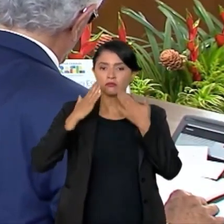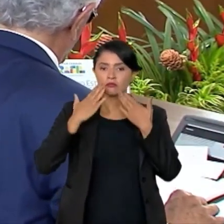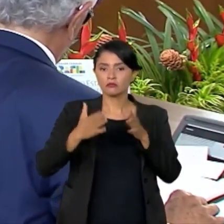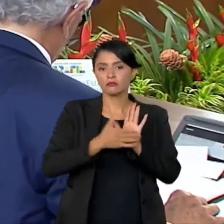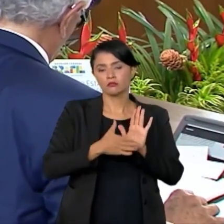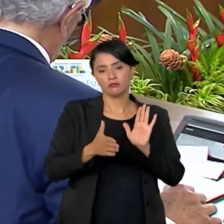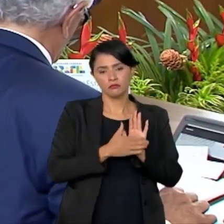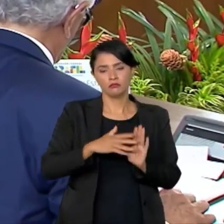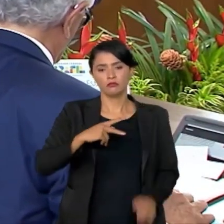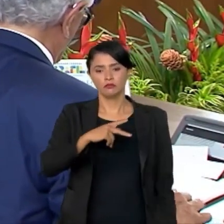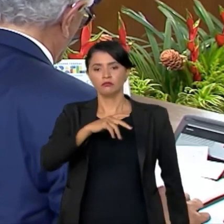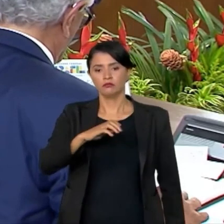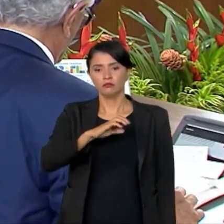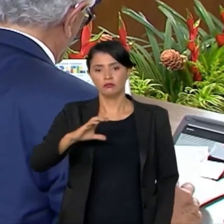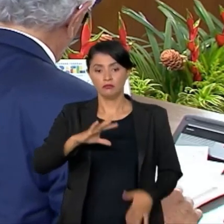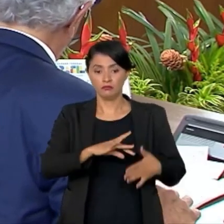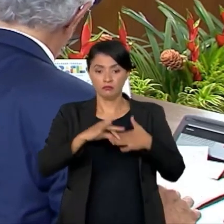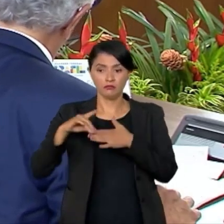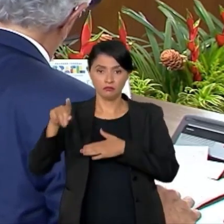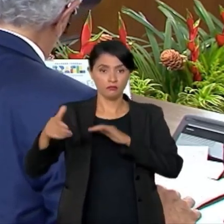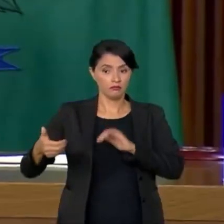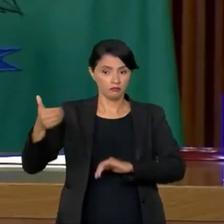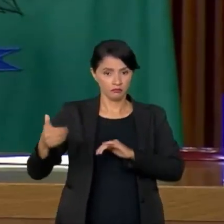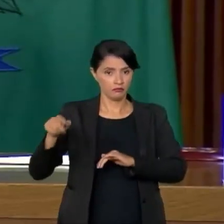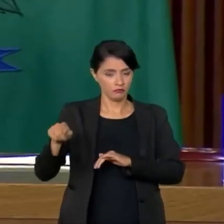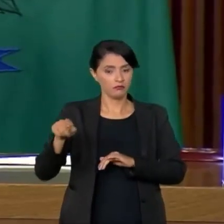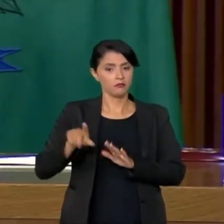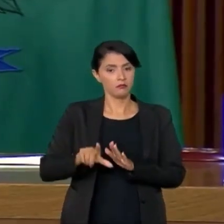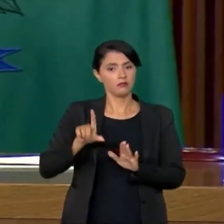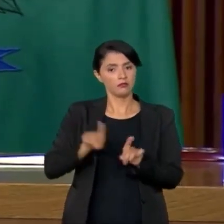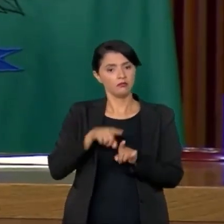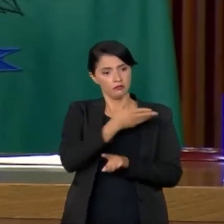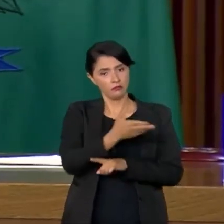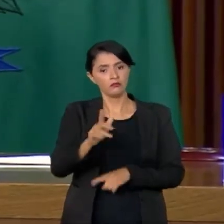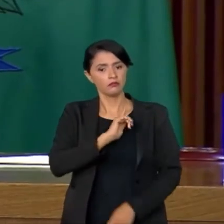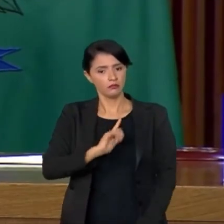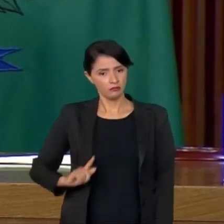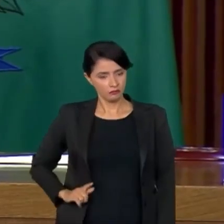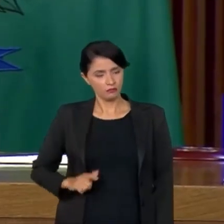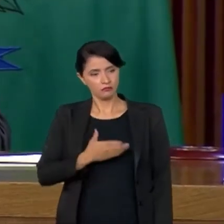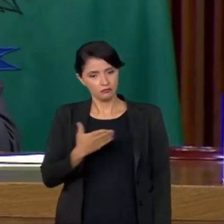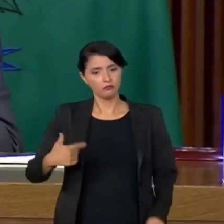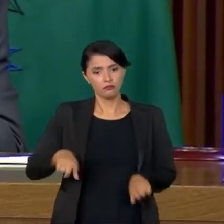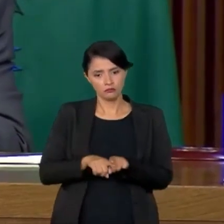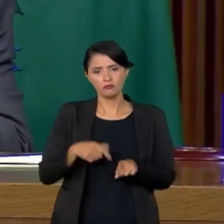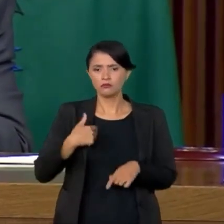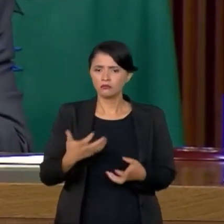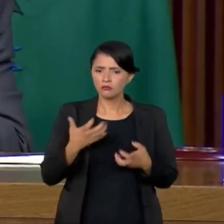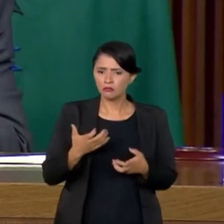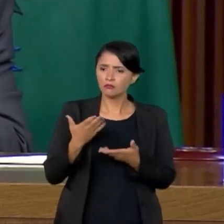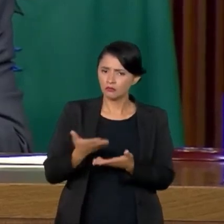a proposta da PEC que será enviada ao Congresso Nacional, mas a gente quer ouvir os governadores e a gente gostaria